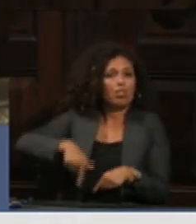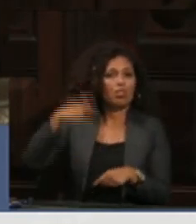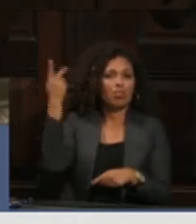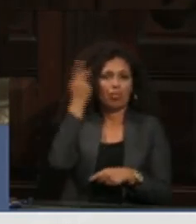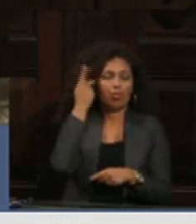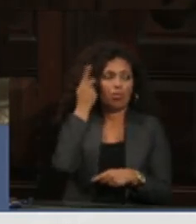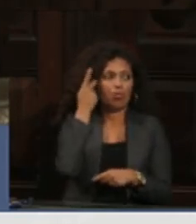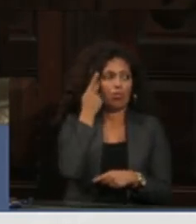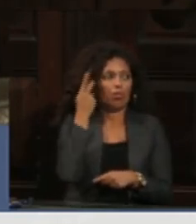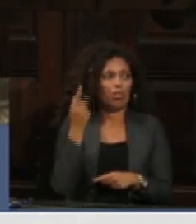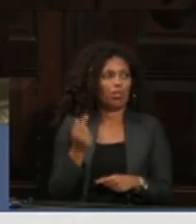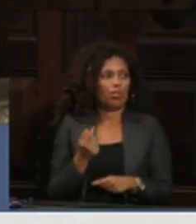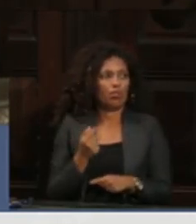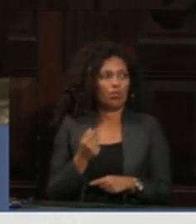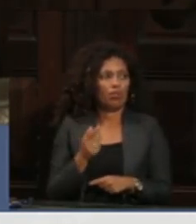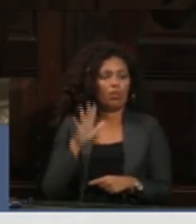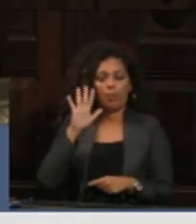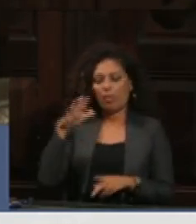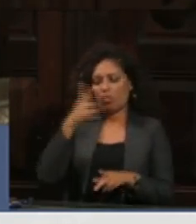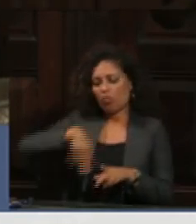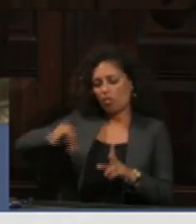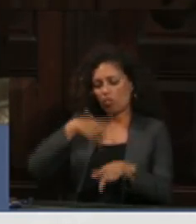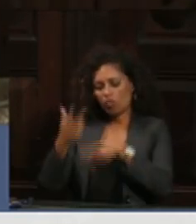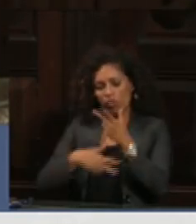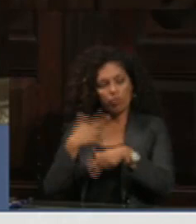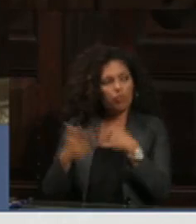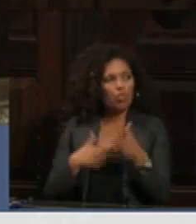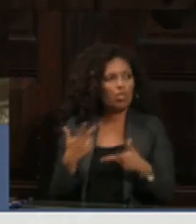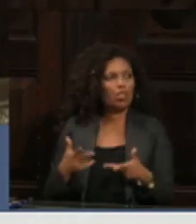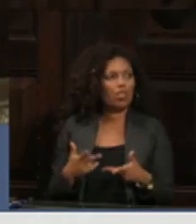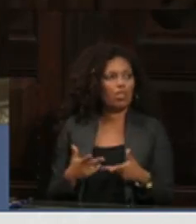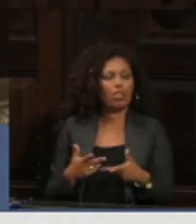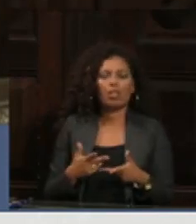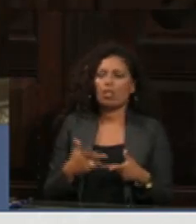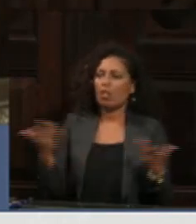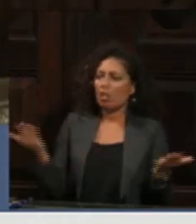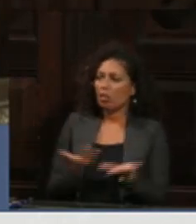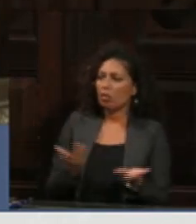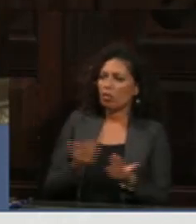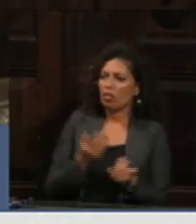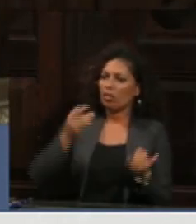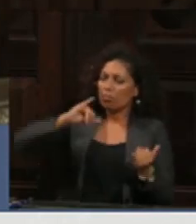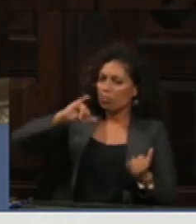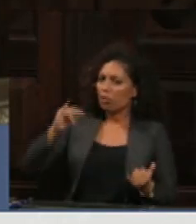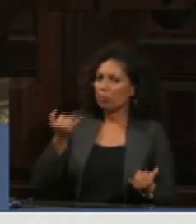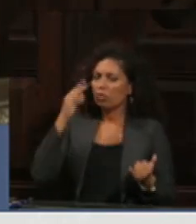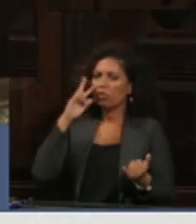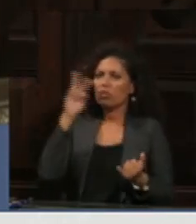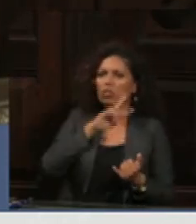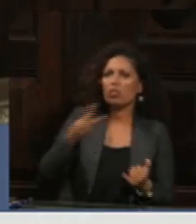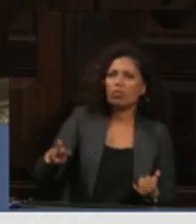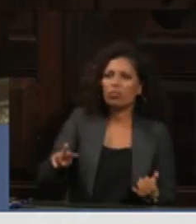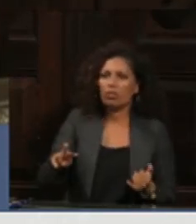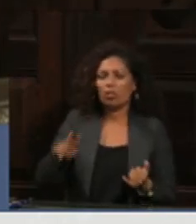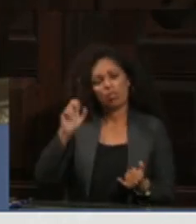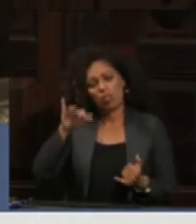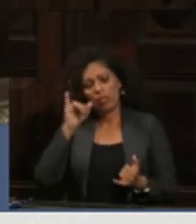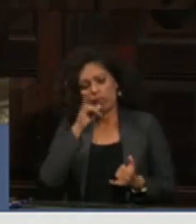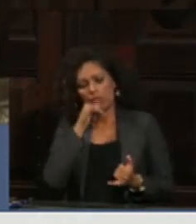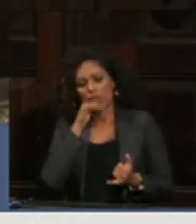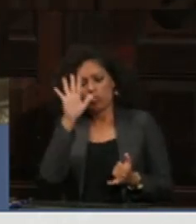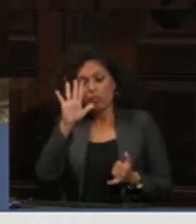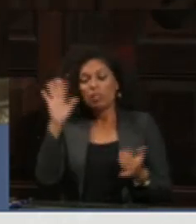que é preliminar afirmar qualquer coisa, mas é uma oportunidade infeliz,